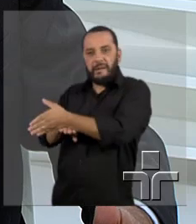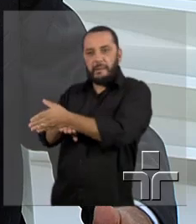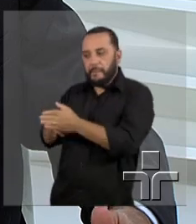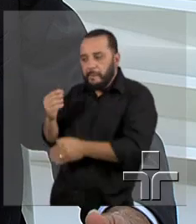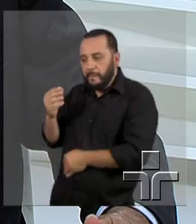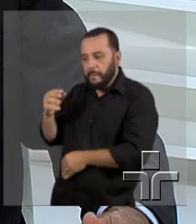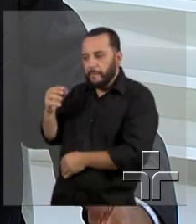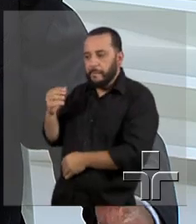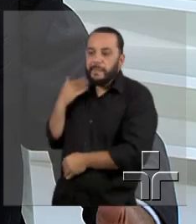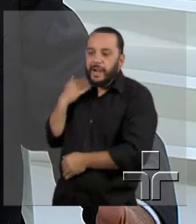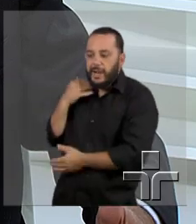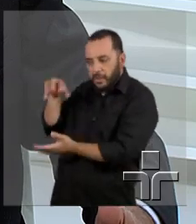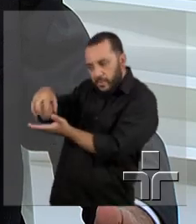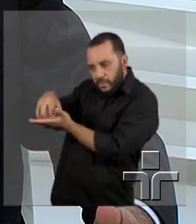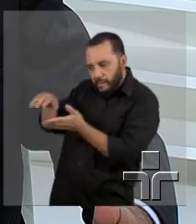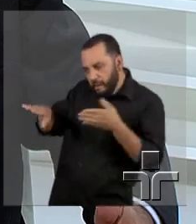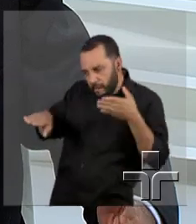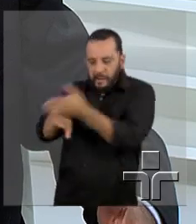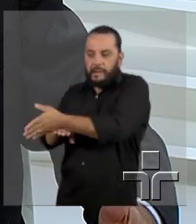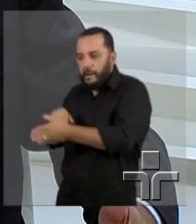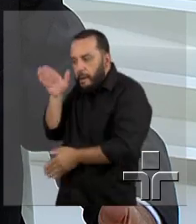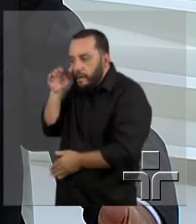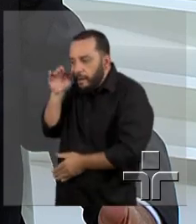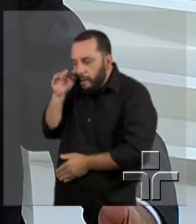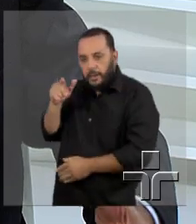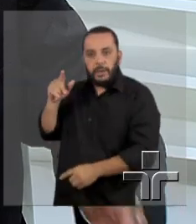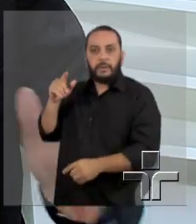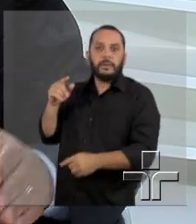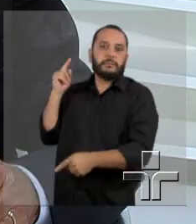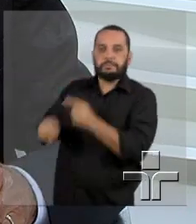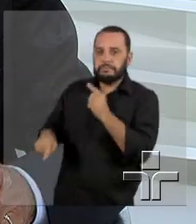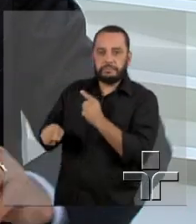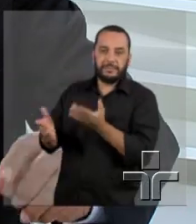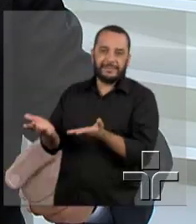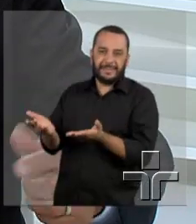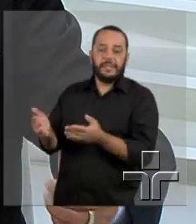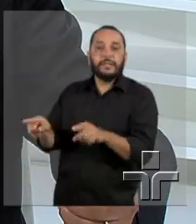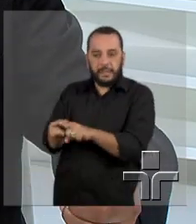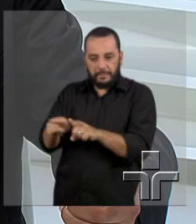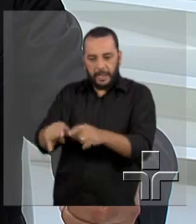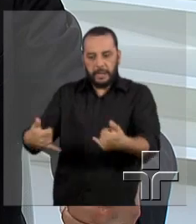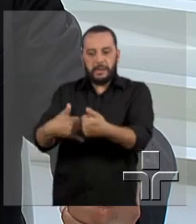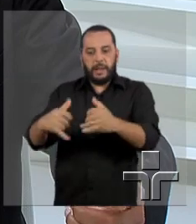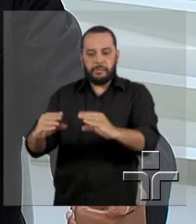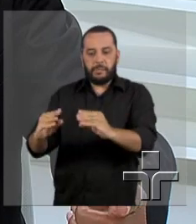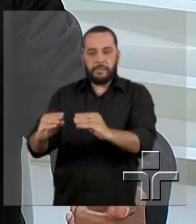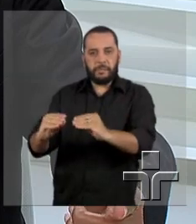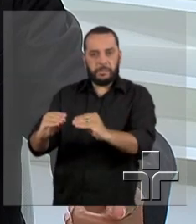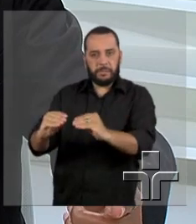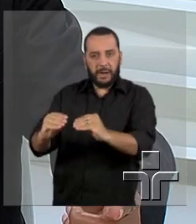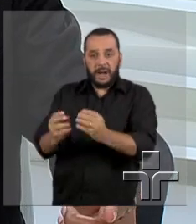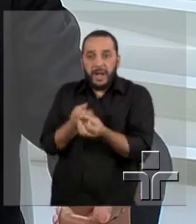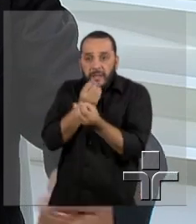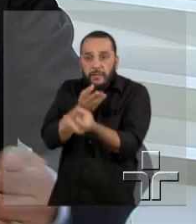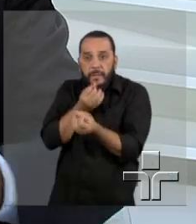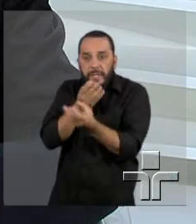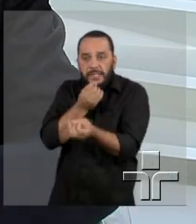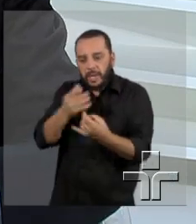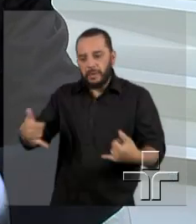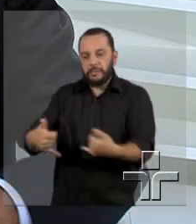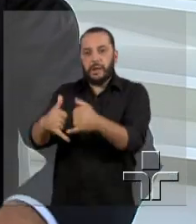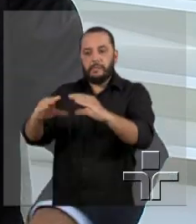sigilo da correspondência e das comunicações telegráficas, de dados, que vem o caso,